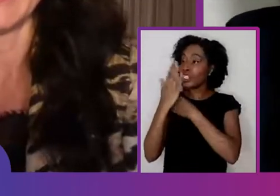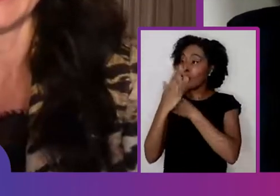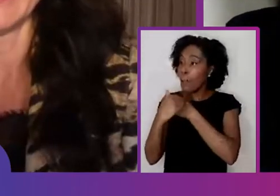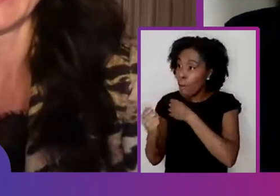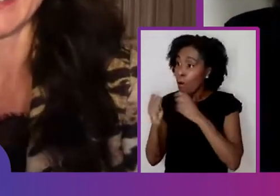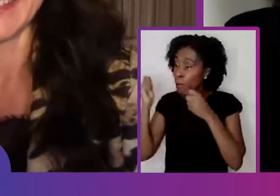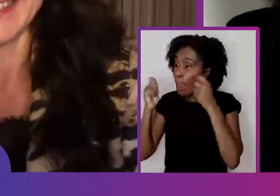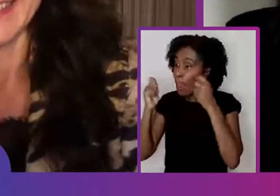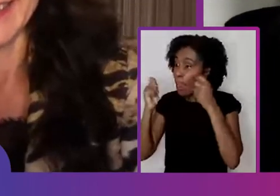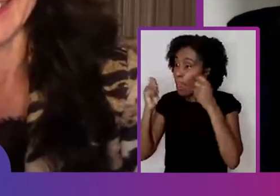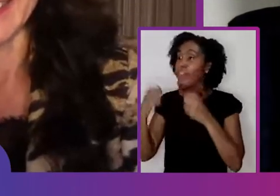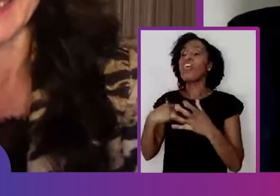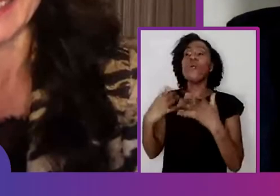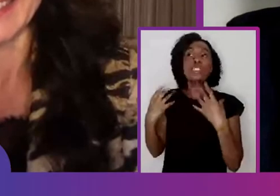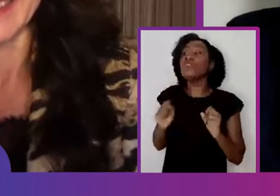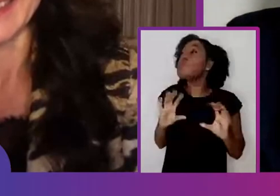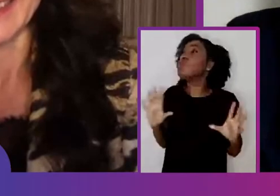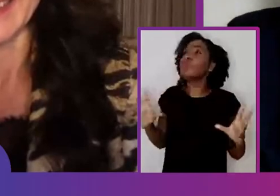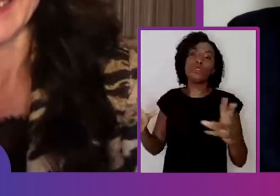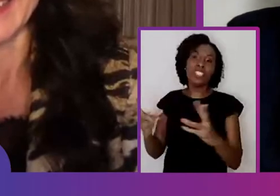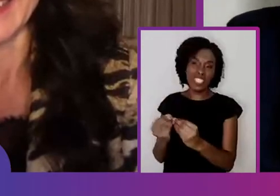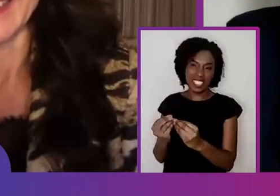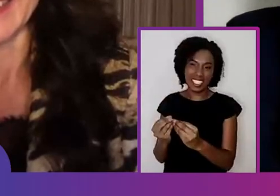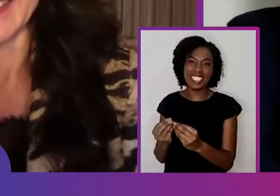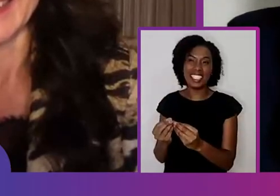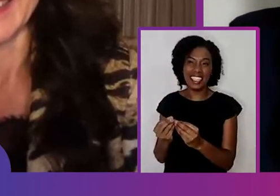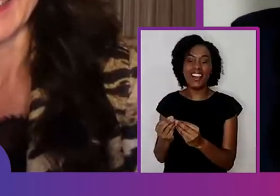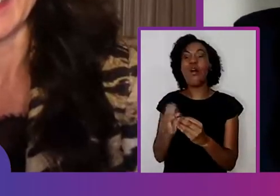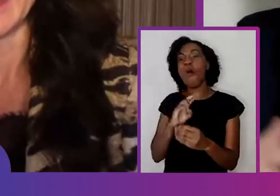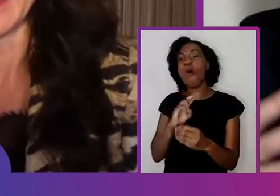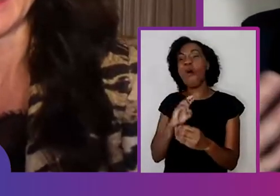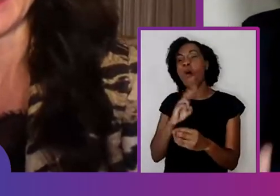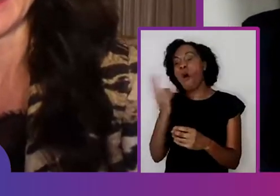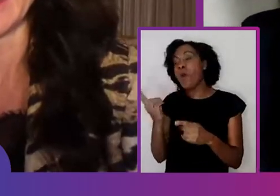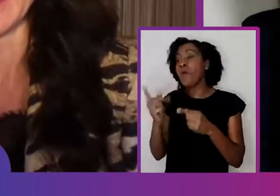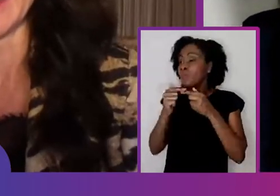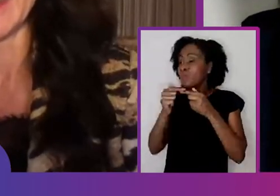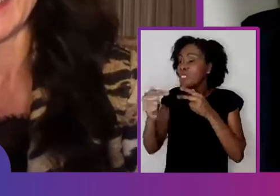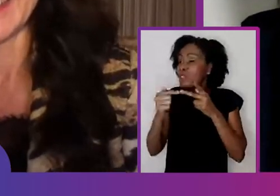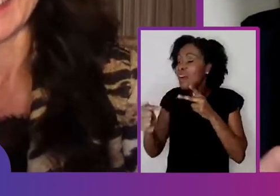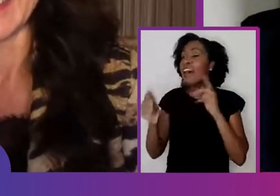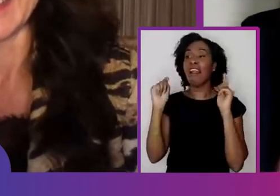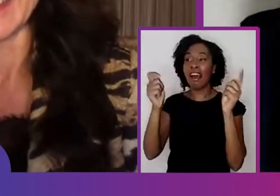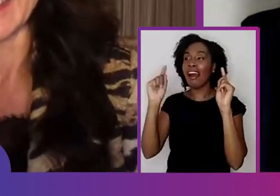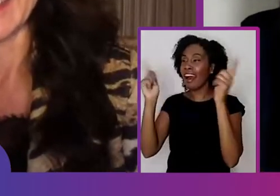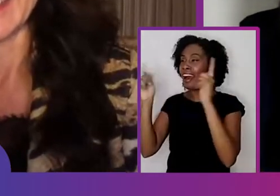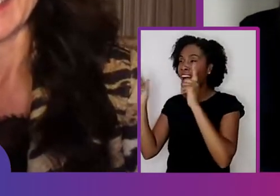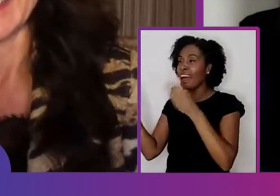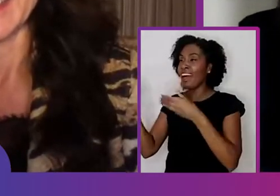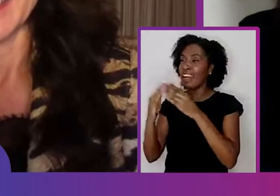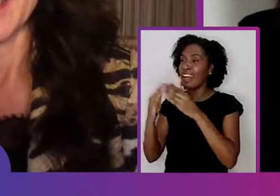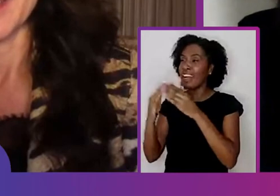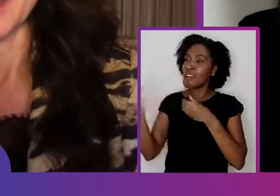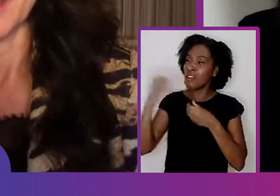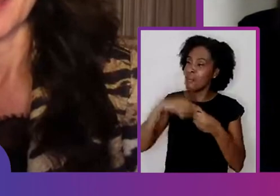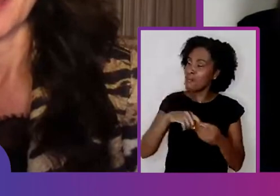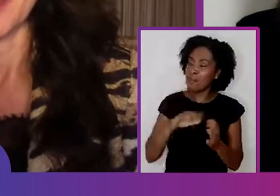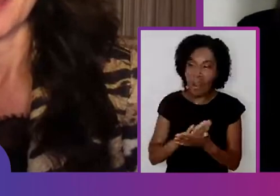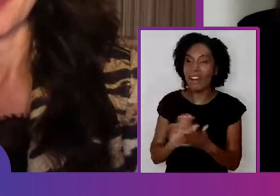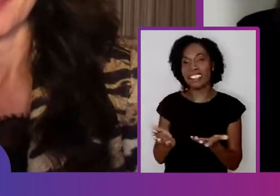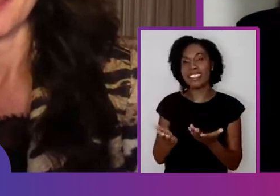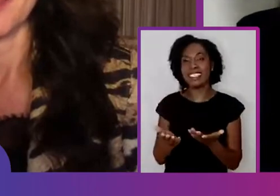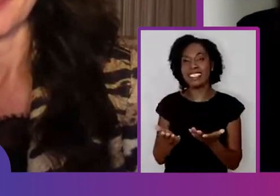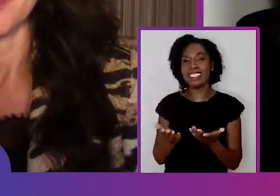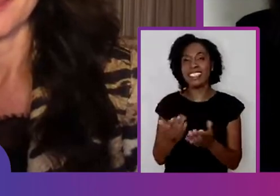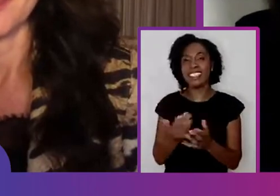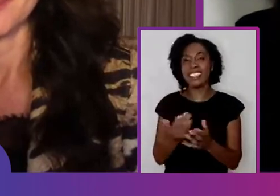próxima balada que eu for, eu vou ficar 2 semanas sem voltar para casa, né? Porque começou a acontecer que, por conta de todas as